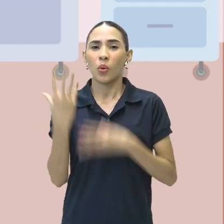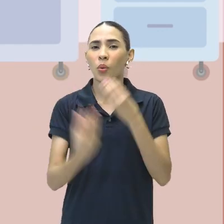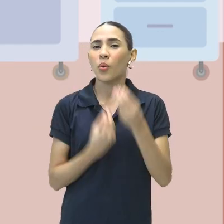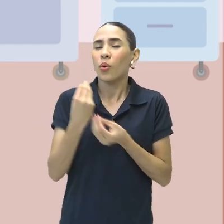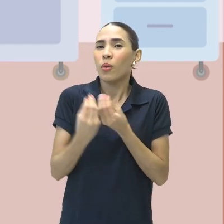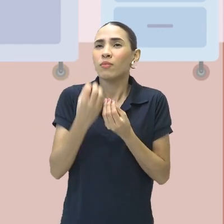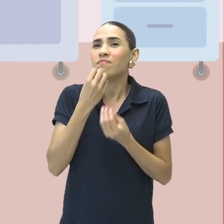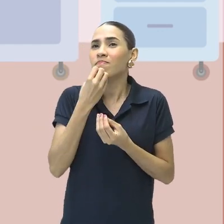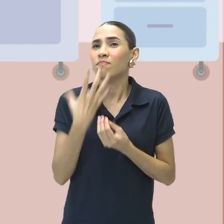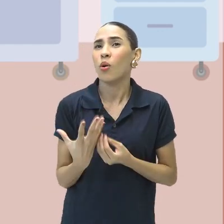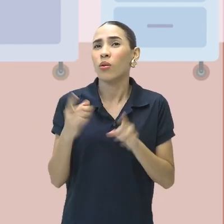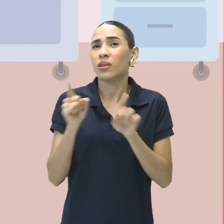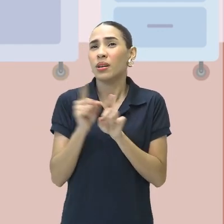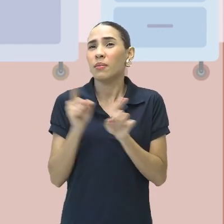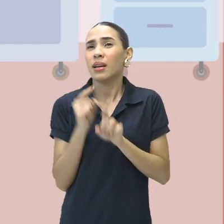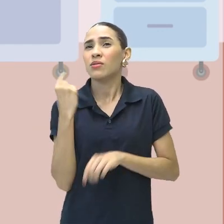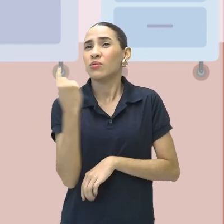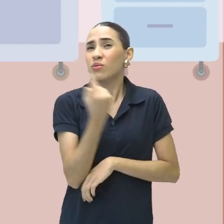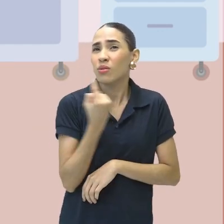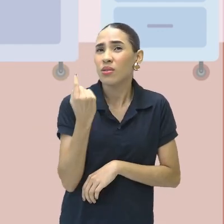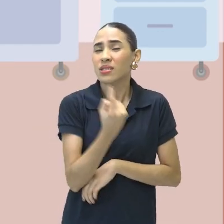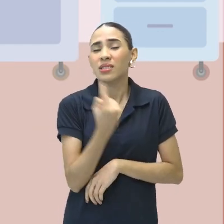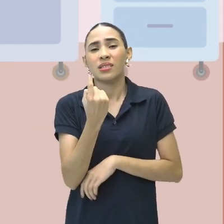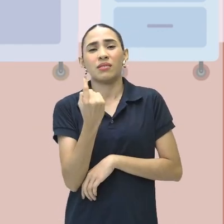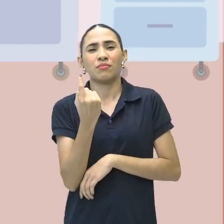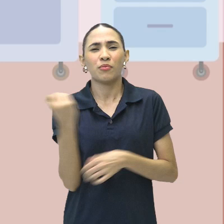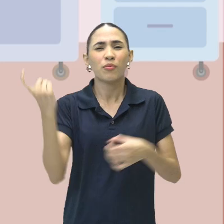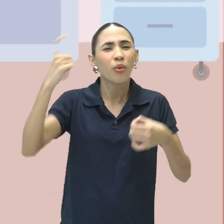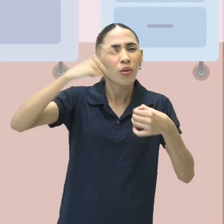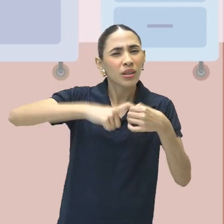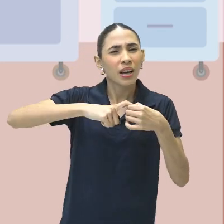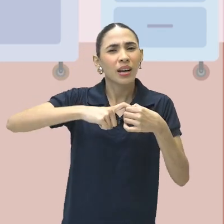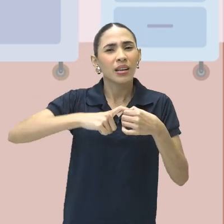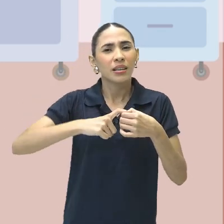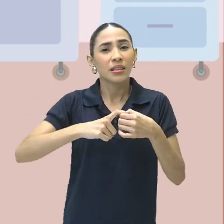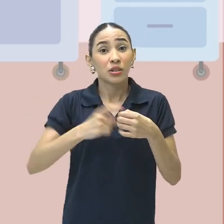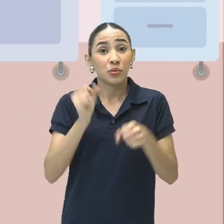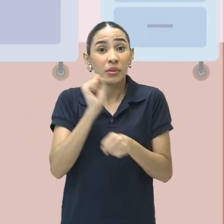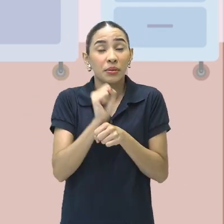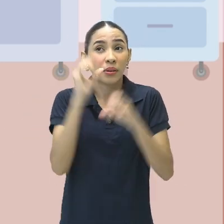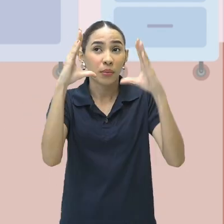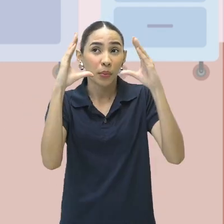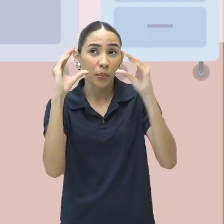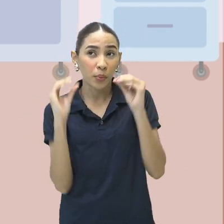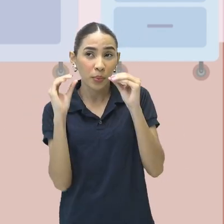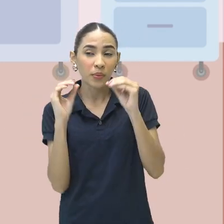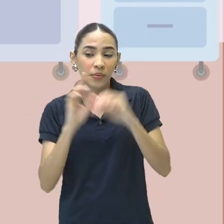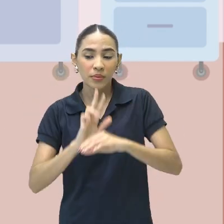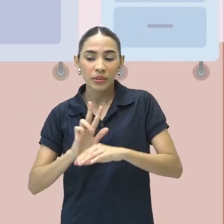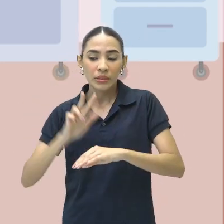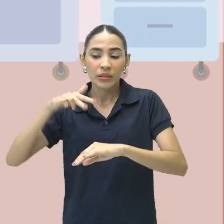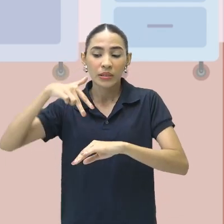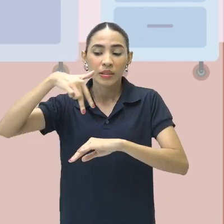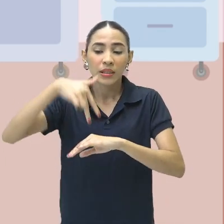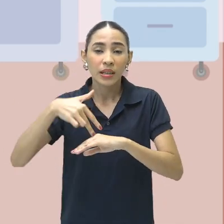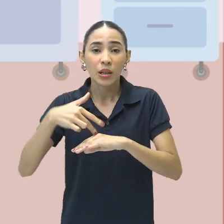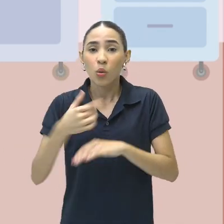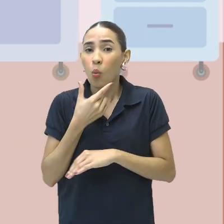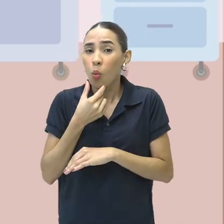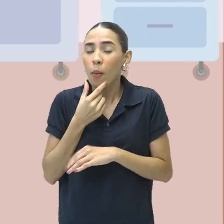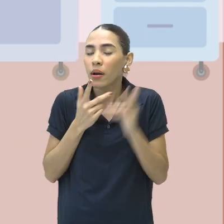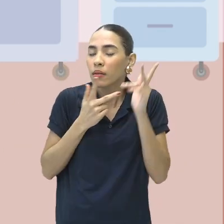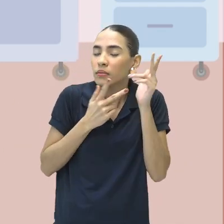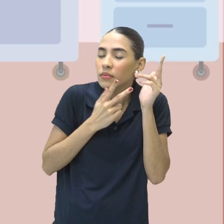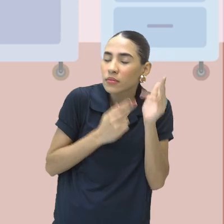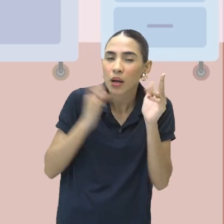seria bom estar sozinha de novo. Só esperou anoitecer. Levantou-se enquanto o marido dormia, sonhando